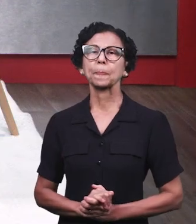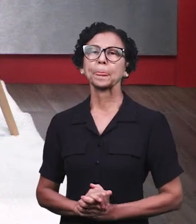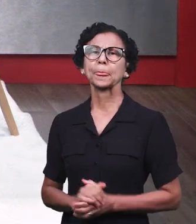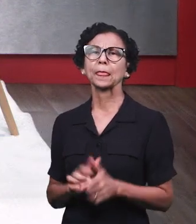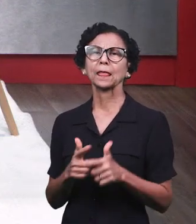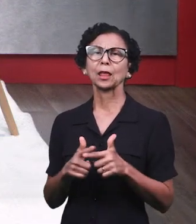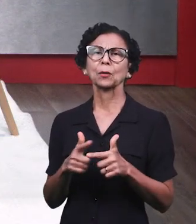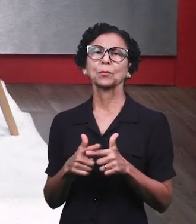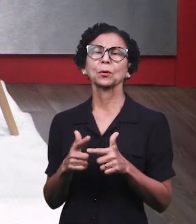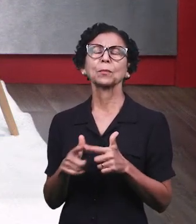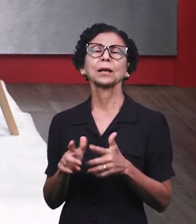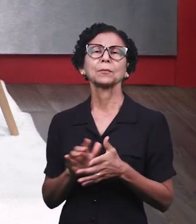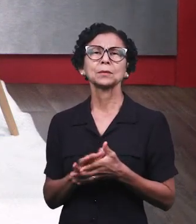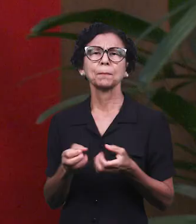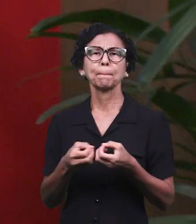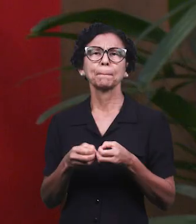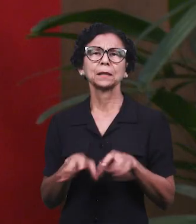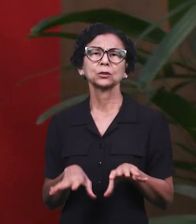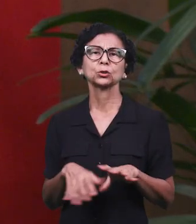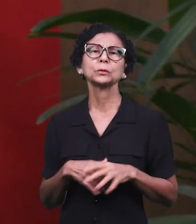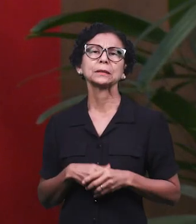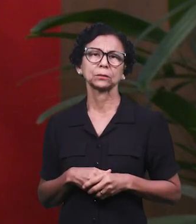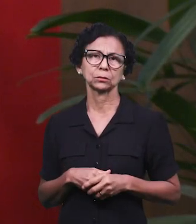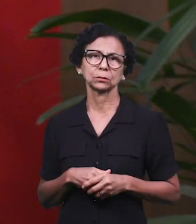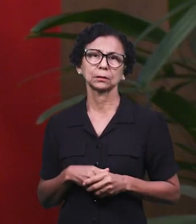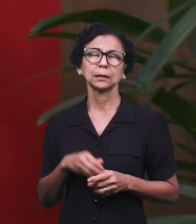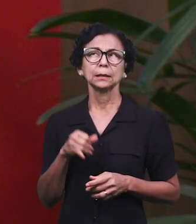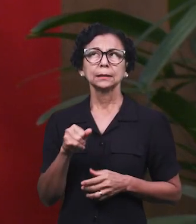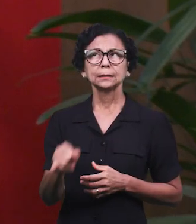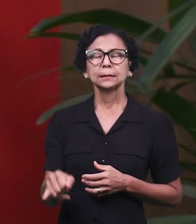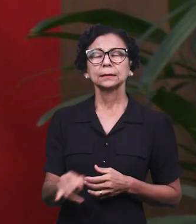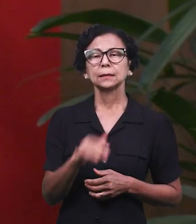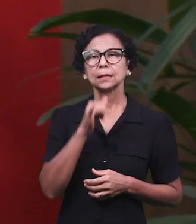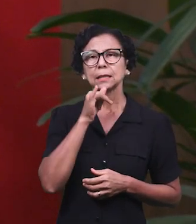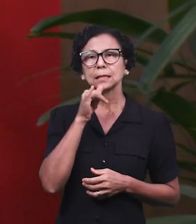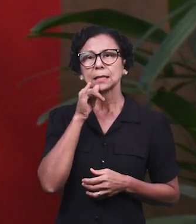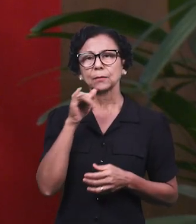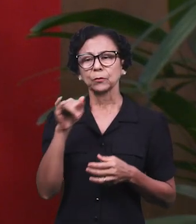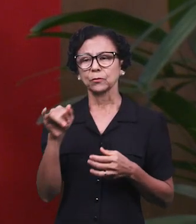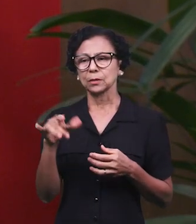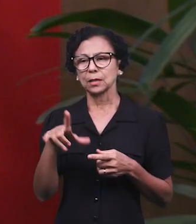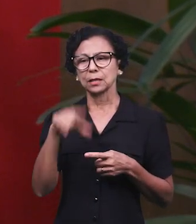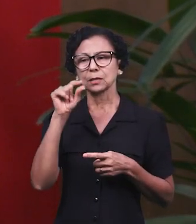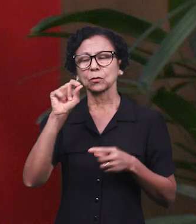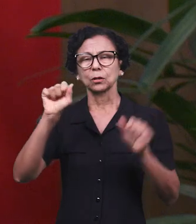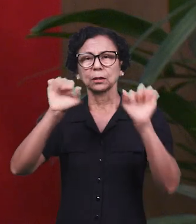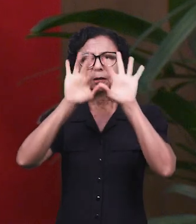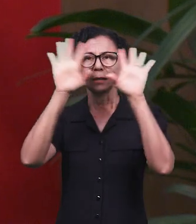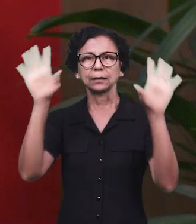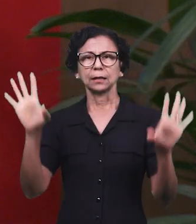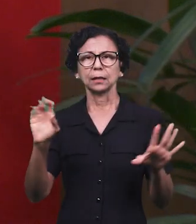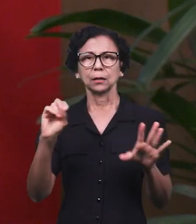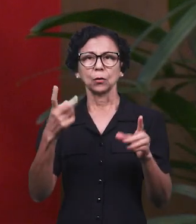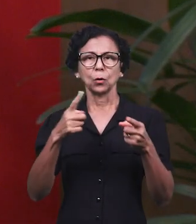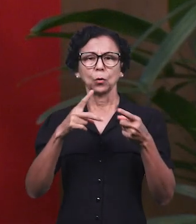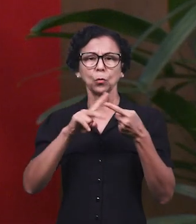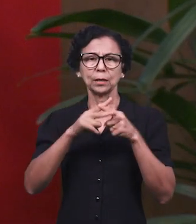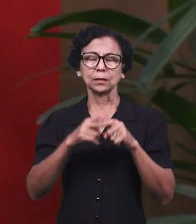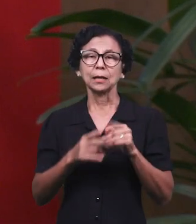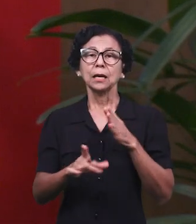Quais que são os danos que podem ser causados se nós colocamos por preferência fazer um clareamento ou uma